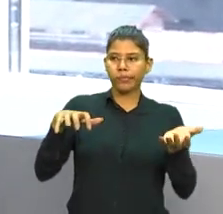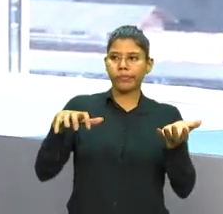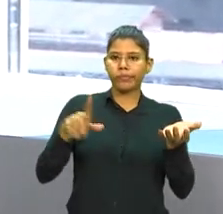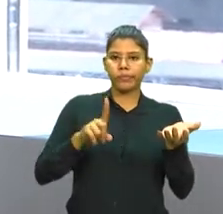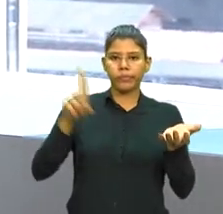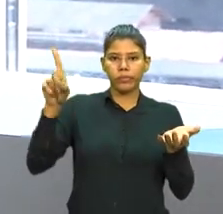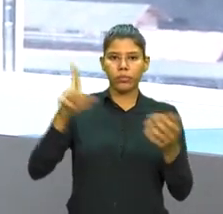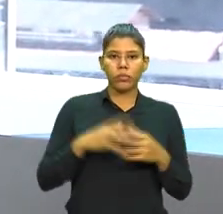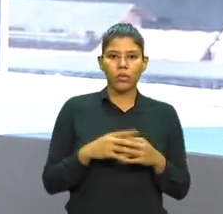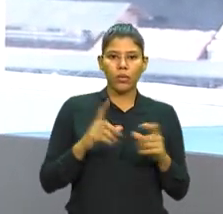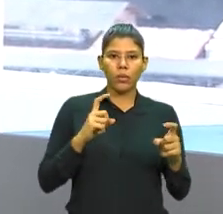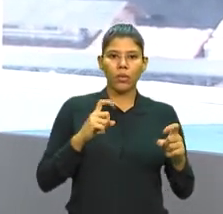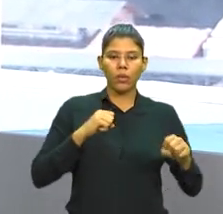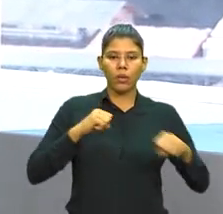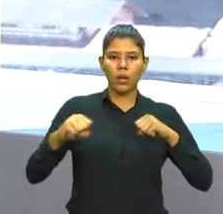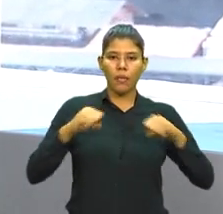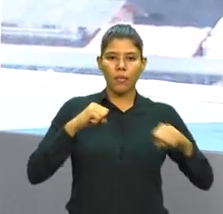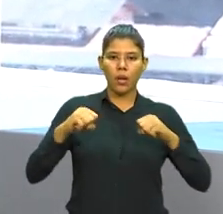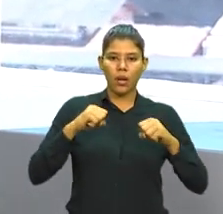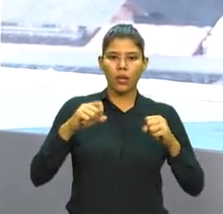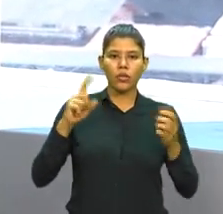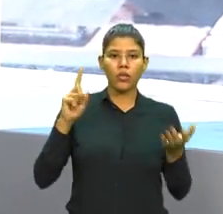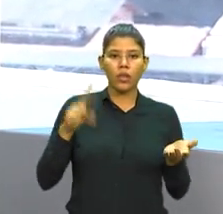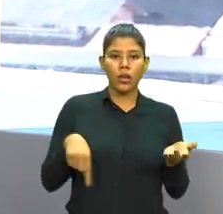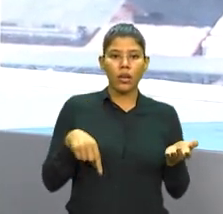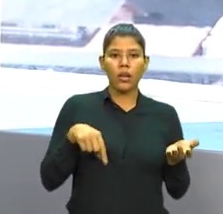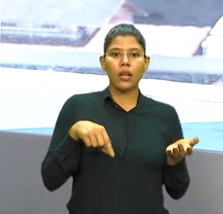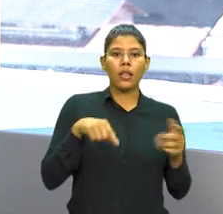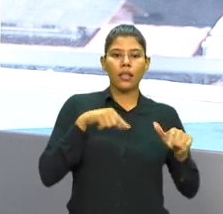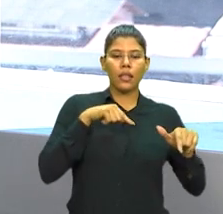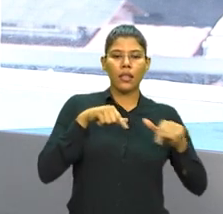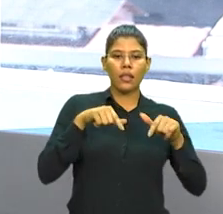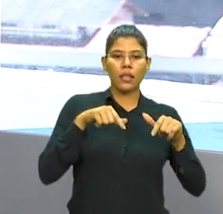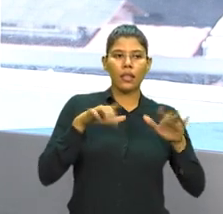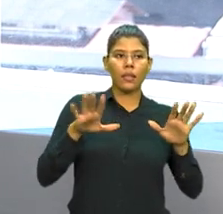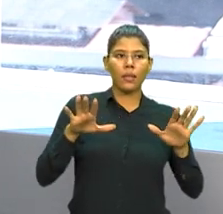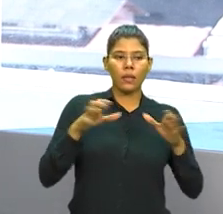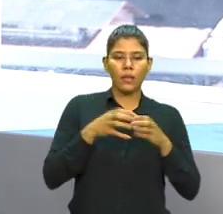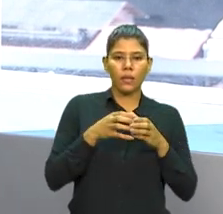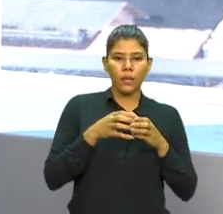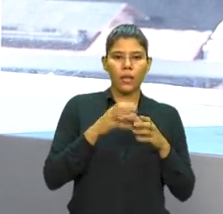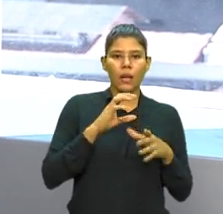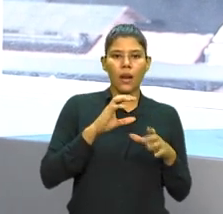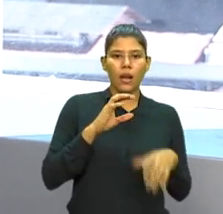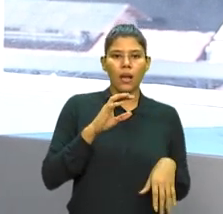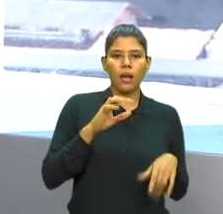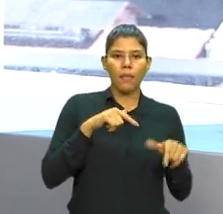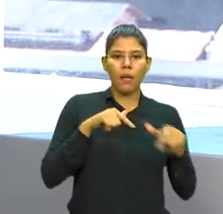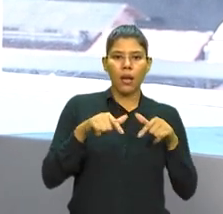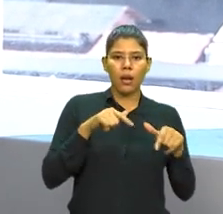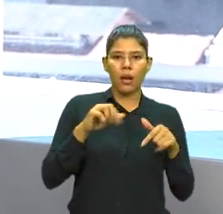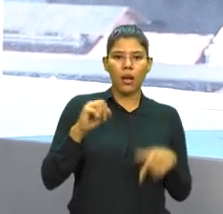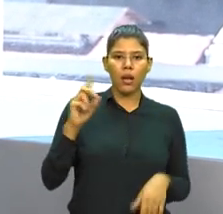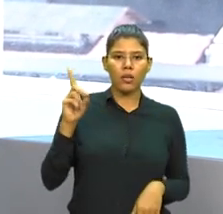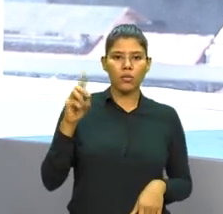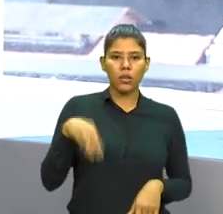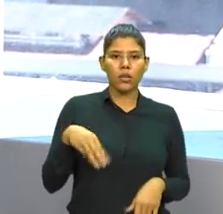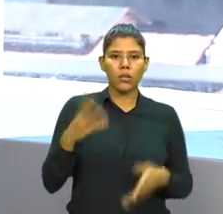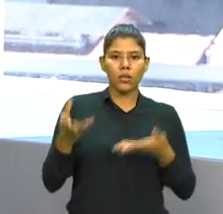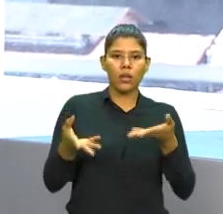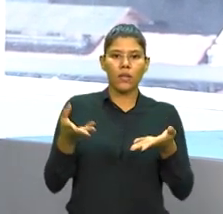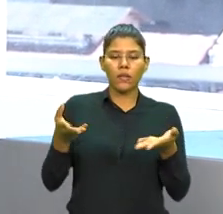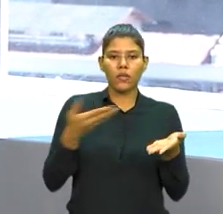debate promovido pela comissão de trabalho administração e serviço público foi proposto pelo Deputado Renato